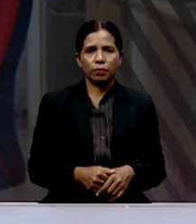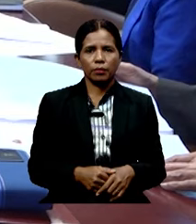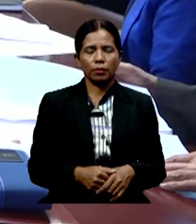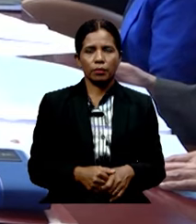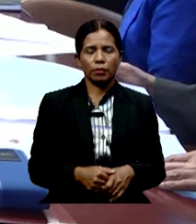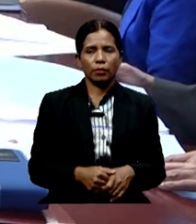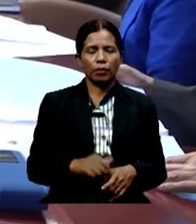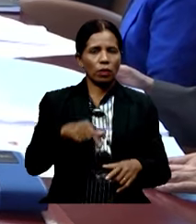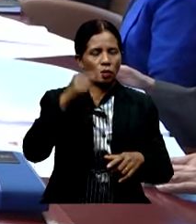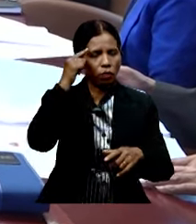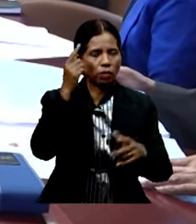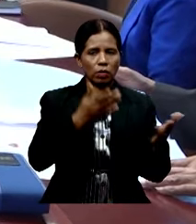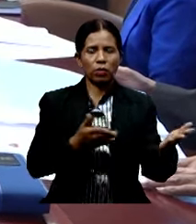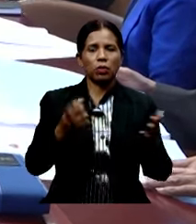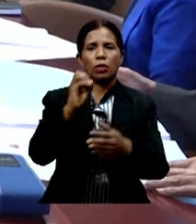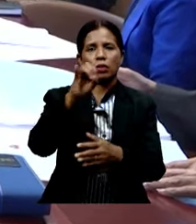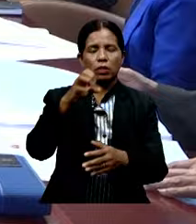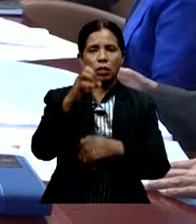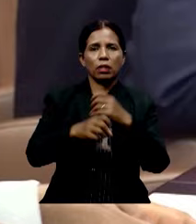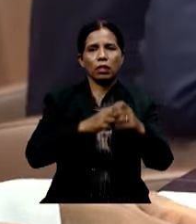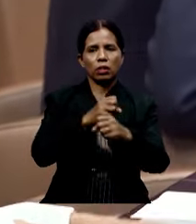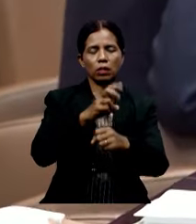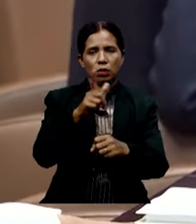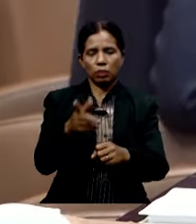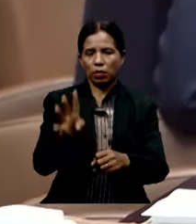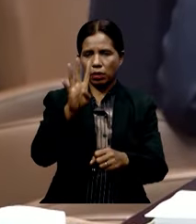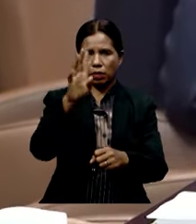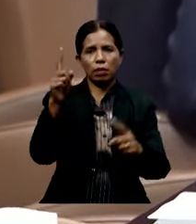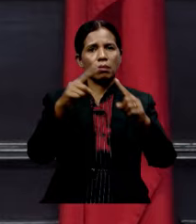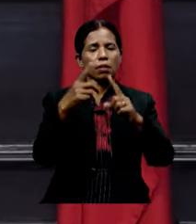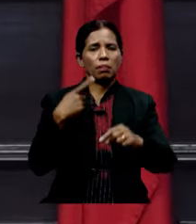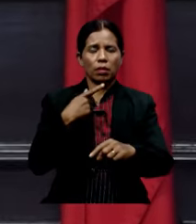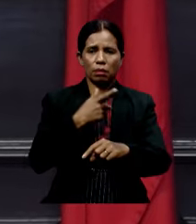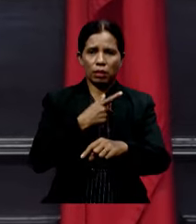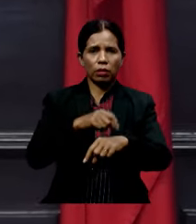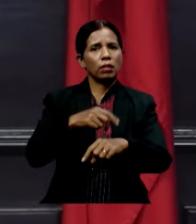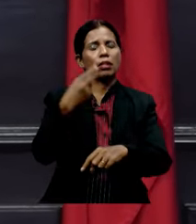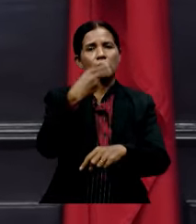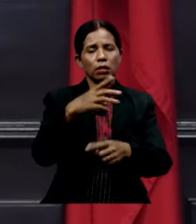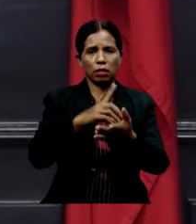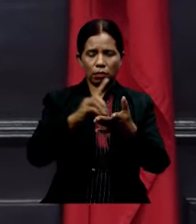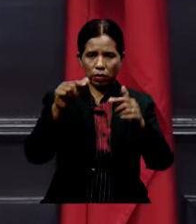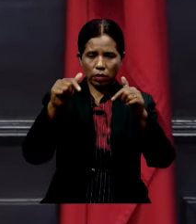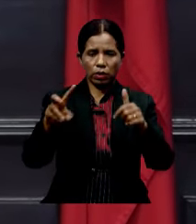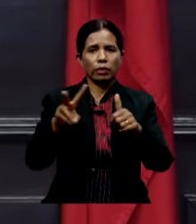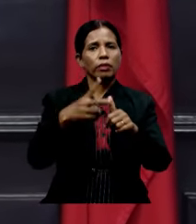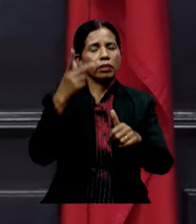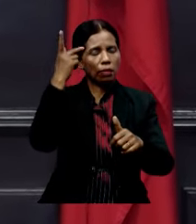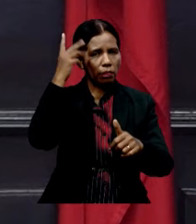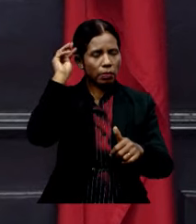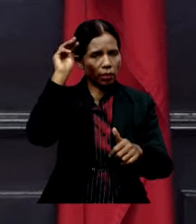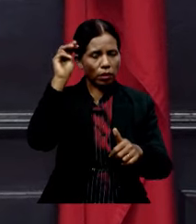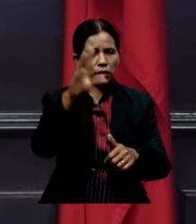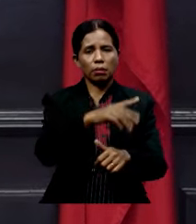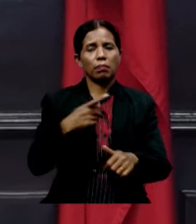A FON Governo submete orçamento geral do Estado tinha reunido o Senado para o Parlamento Nacional e a quinta semana, né? Vice-ministro de Assunto